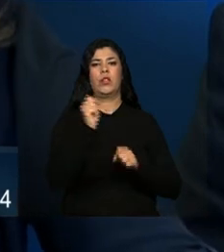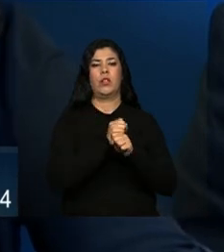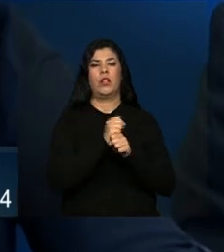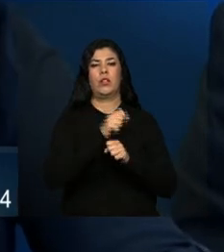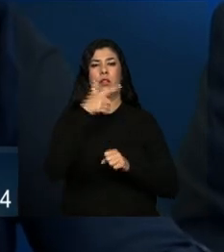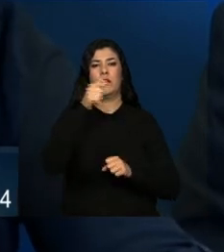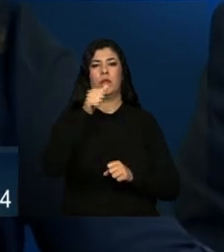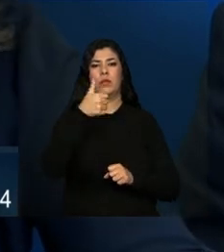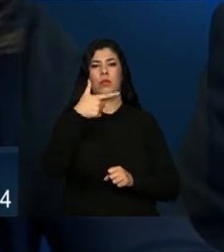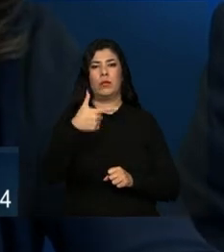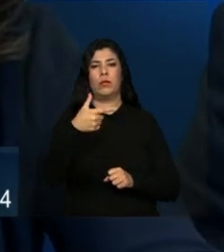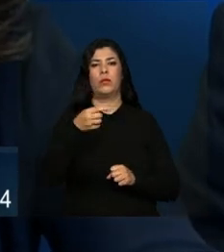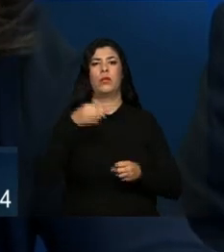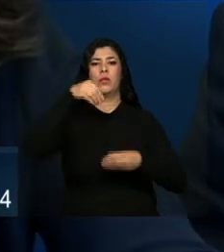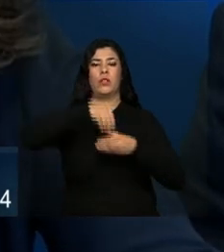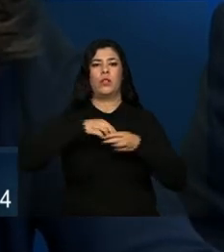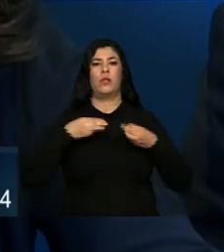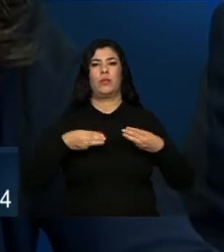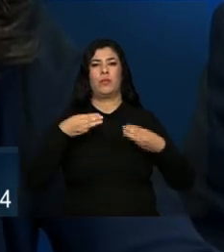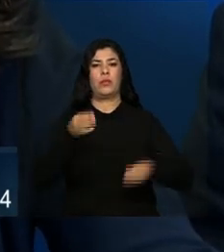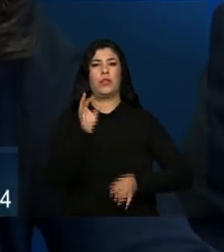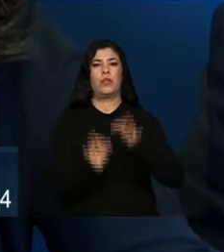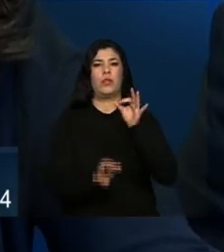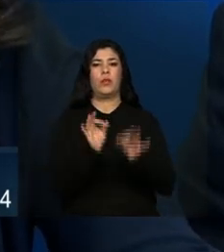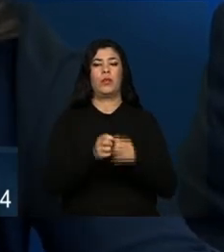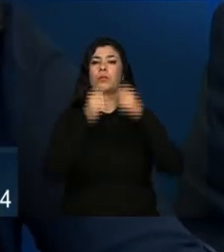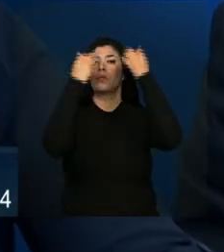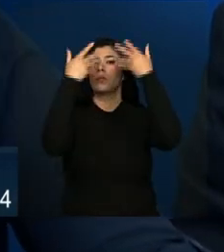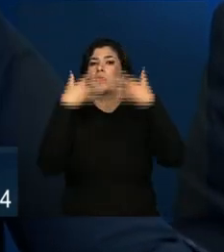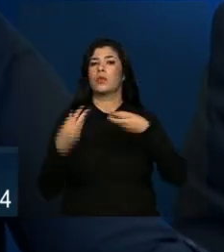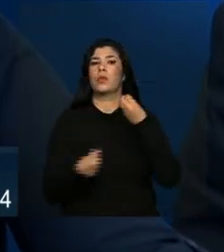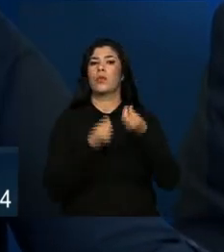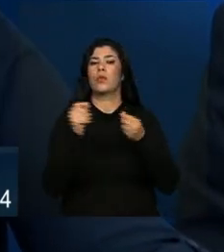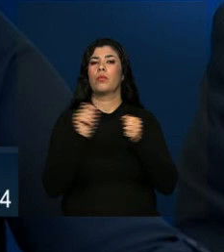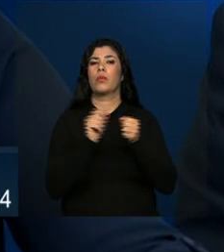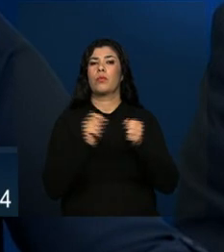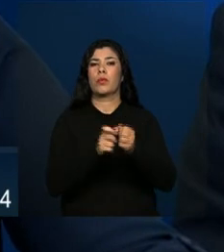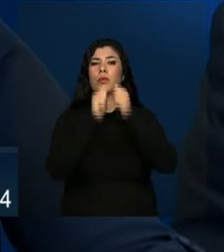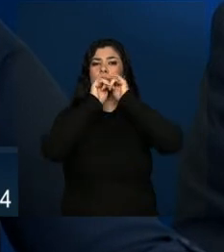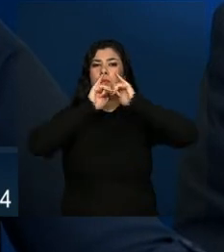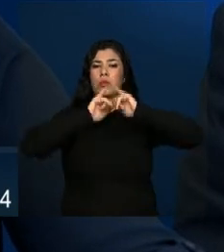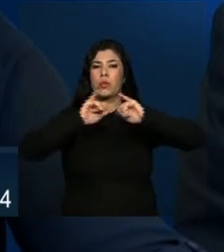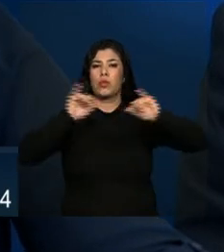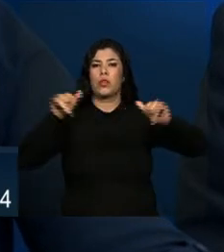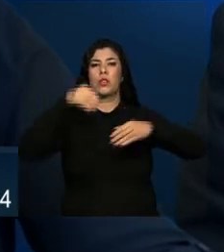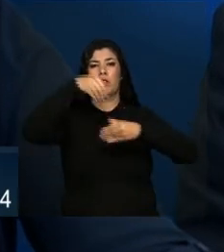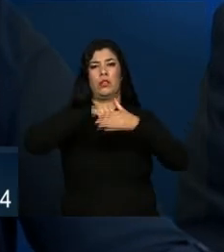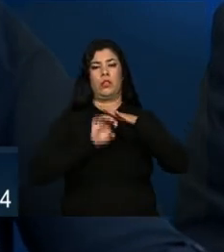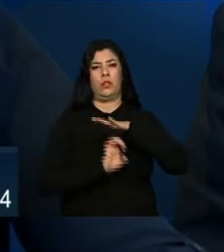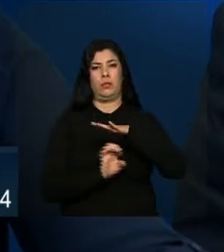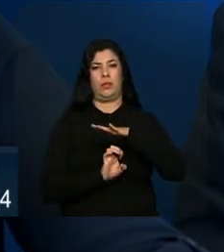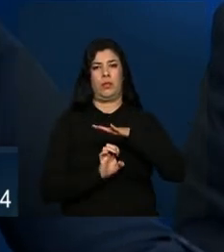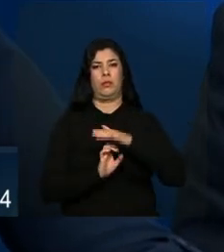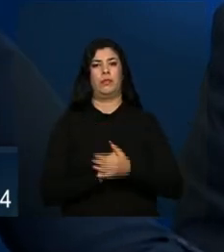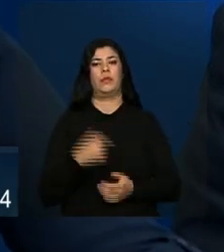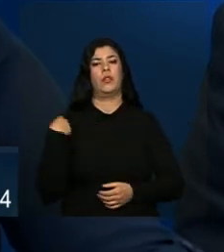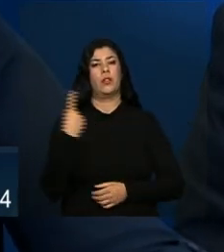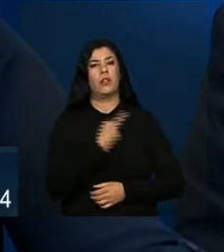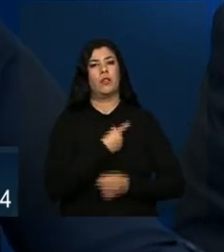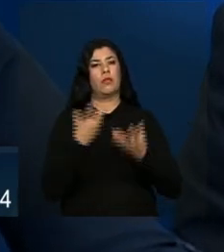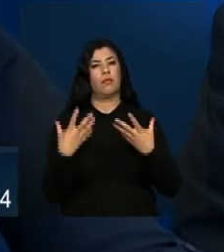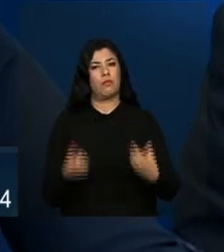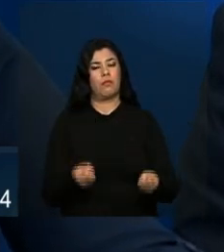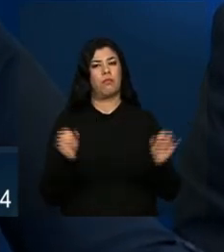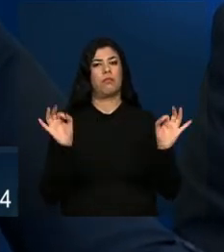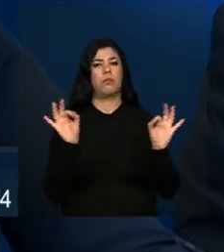essa portaria detalha como as campanhas devem ser feitas pelas empresas é nós vamos entregar